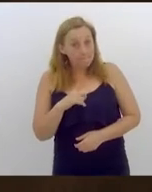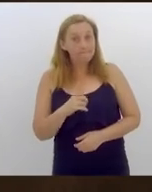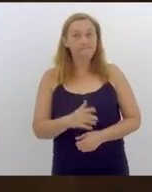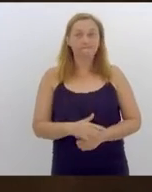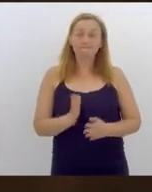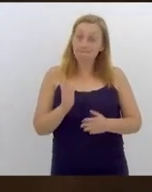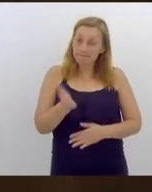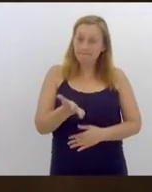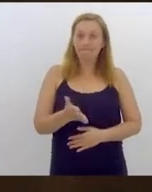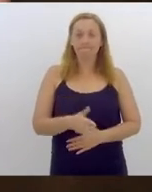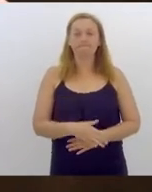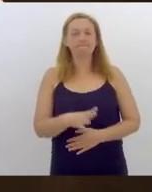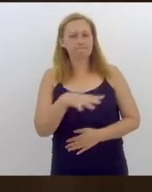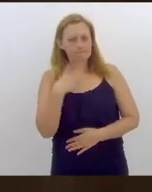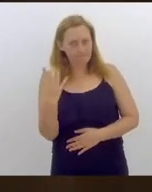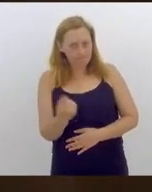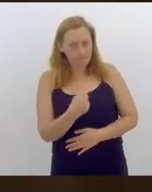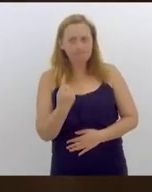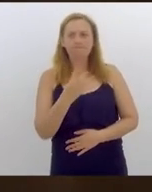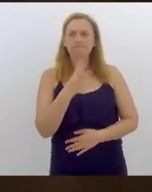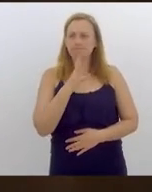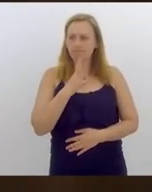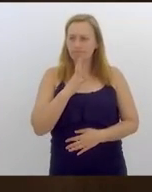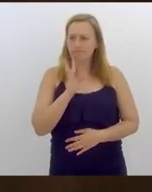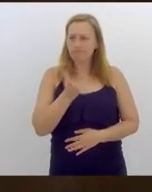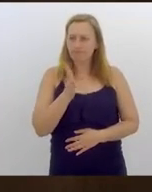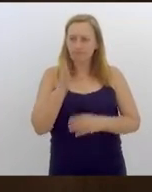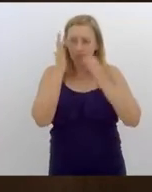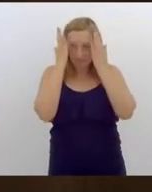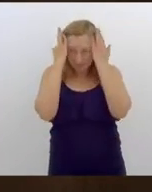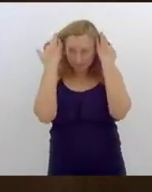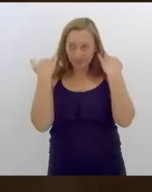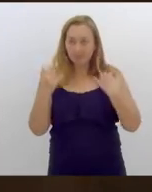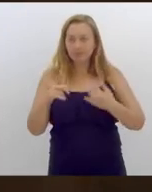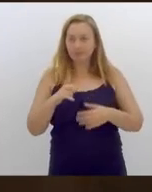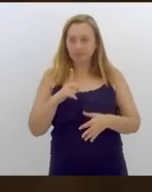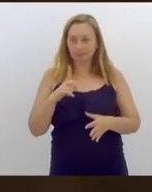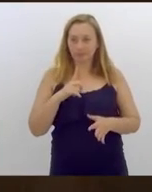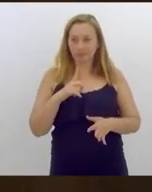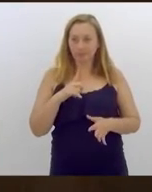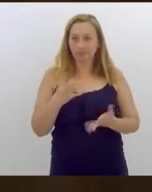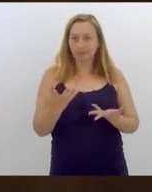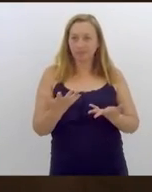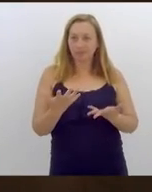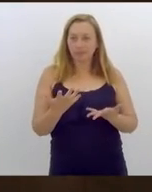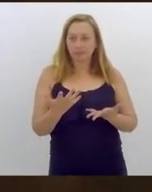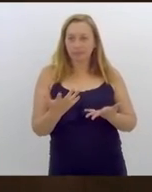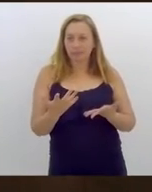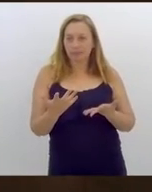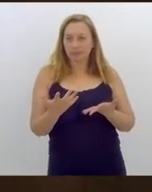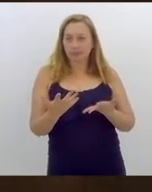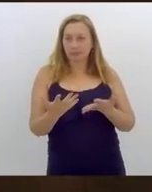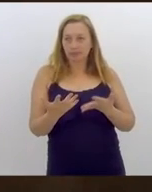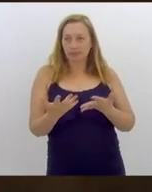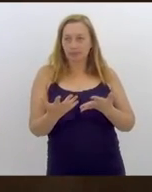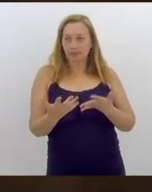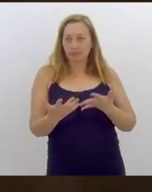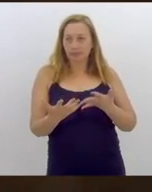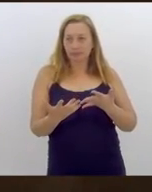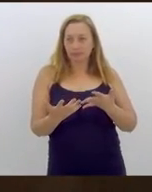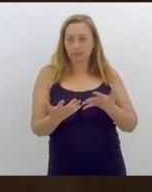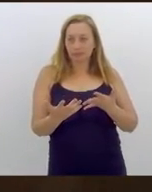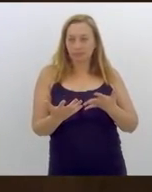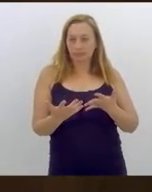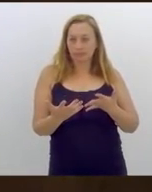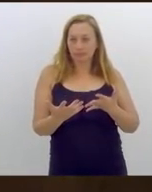todos nós conhecemos Então ela tem materialidade ela não tá no plano espiritual tá